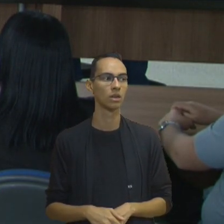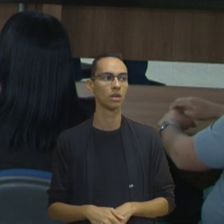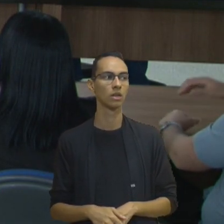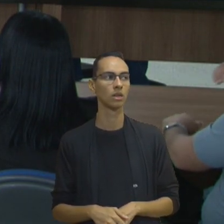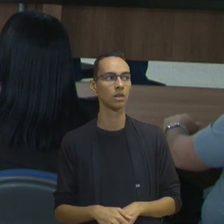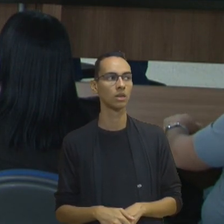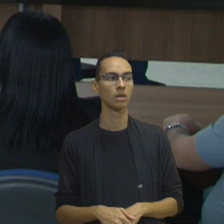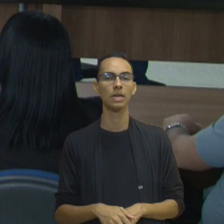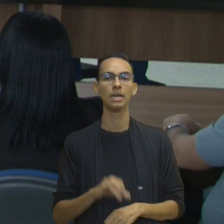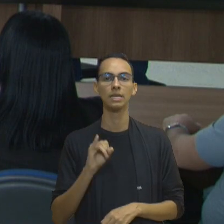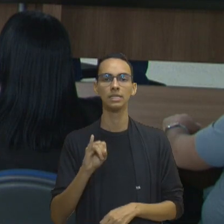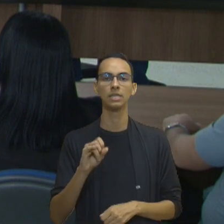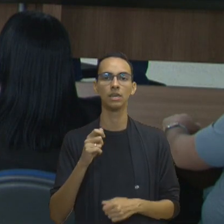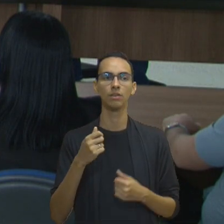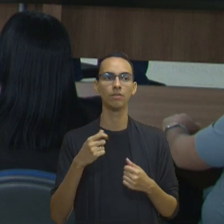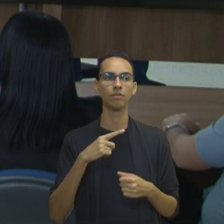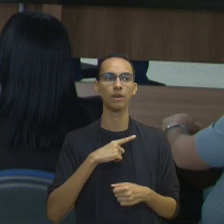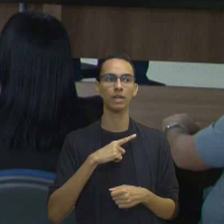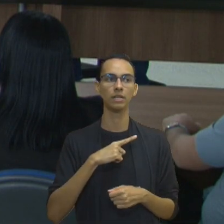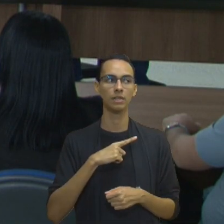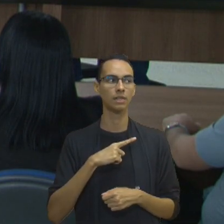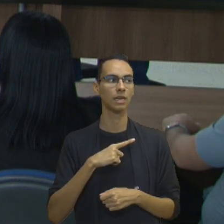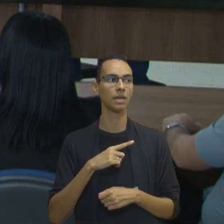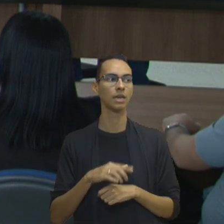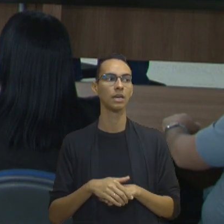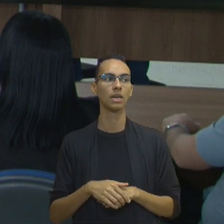redimensionamento dos técnicos?